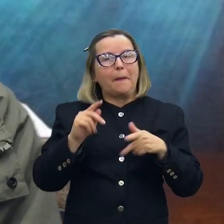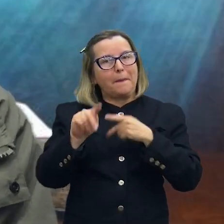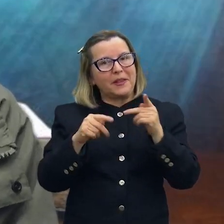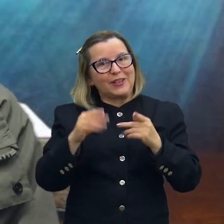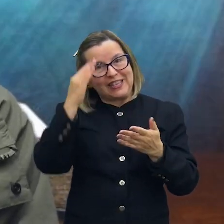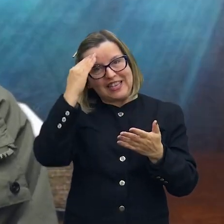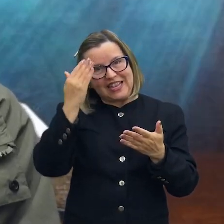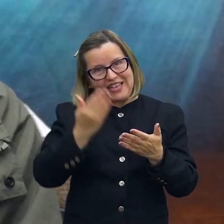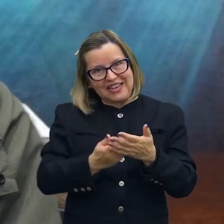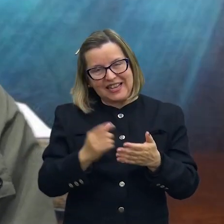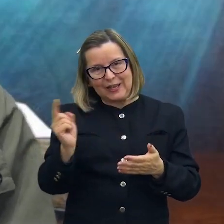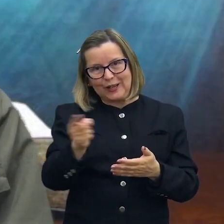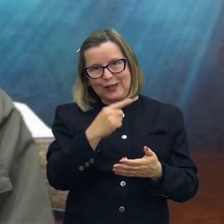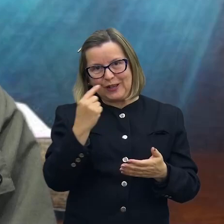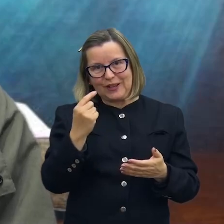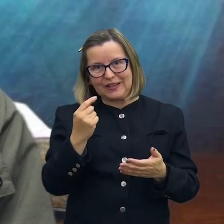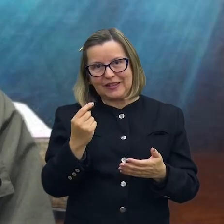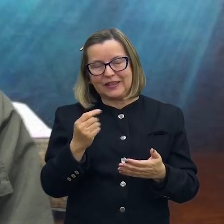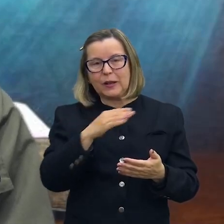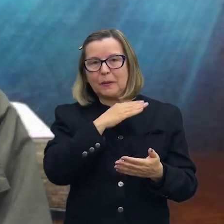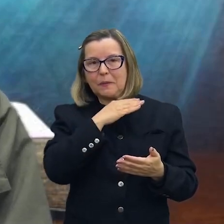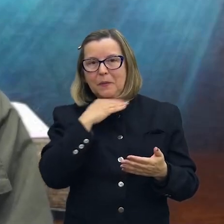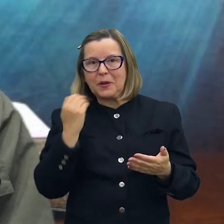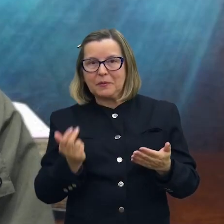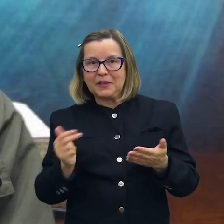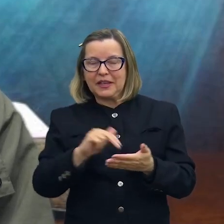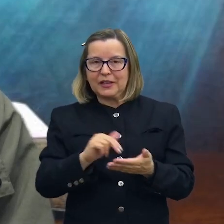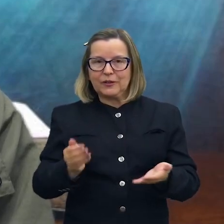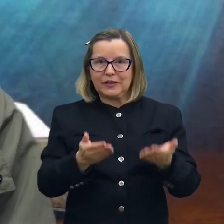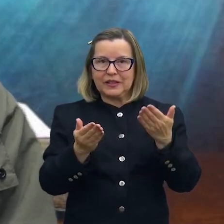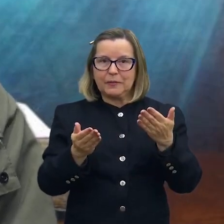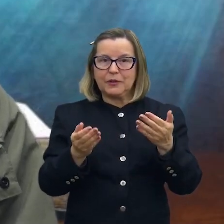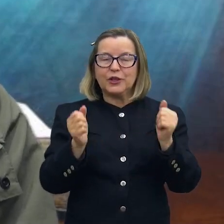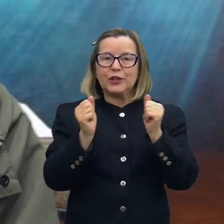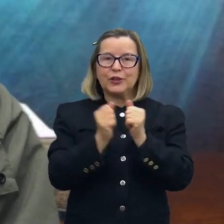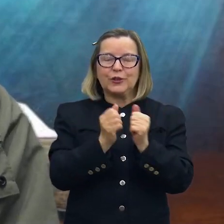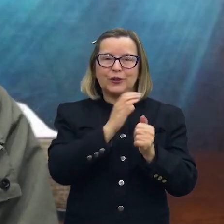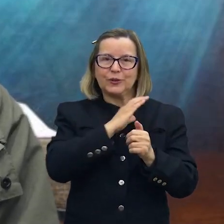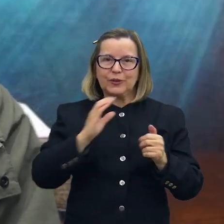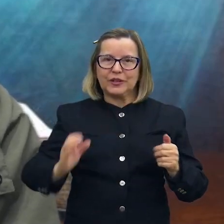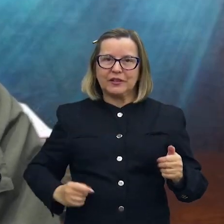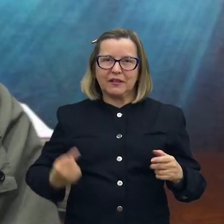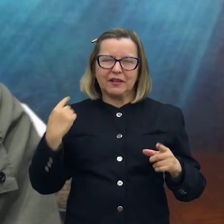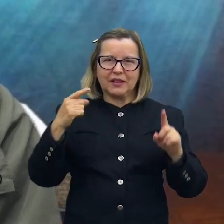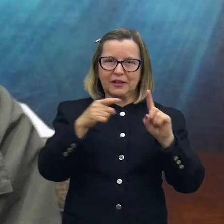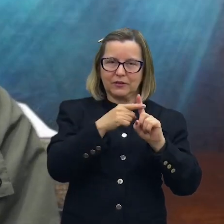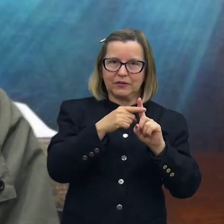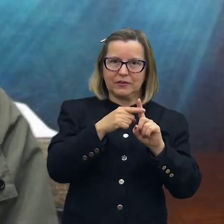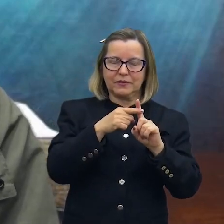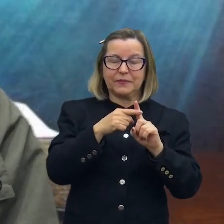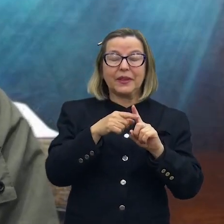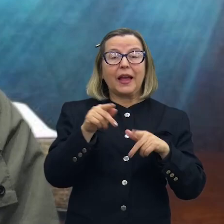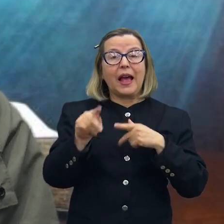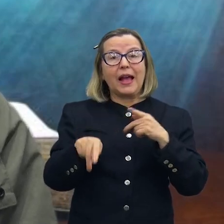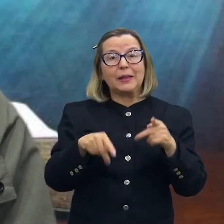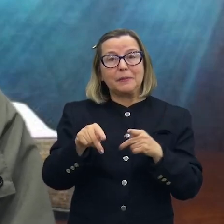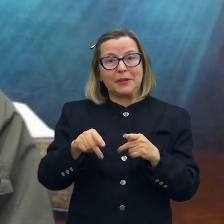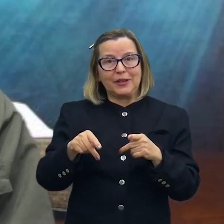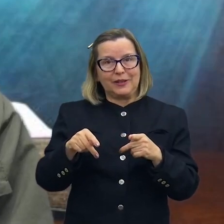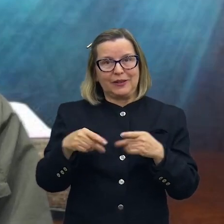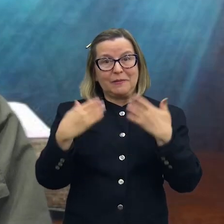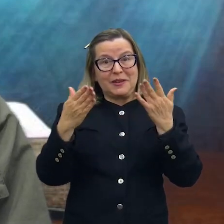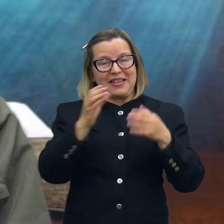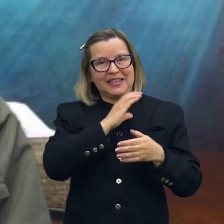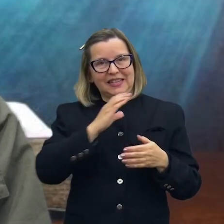morremos juntamente com Ele e ressuscitamos numa vida nova na ressurreição dEle. Aqueles que são de Cristo crucificaram a carne com seus